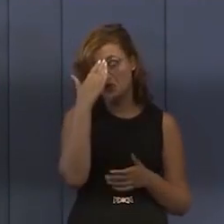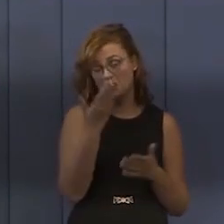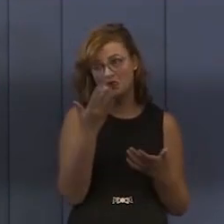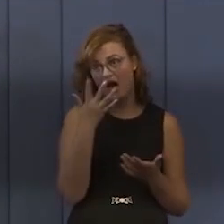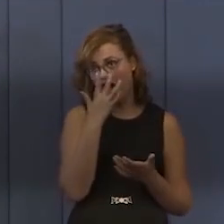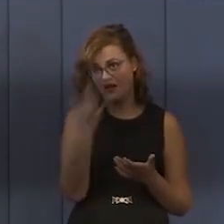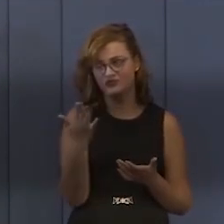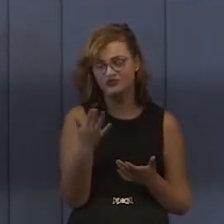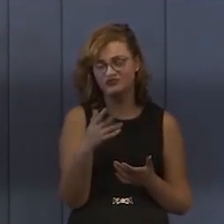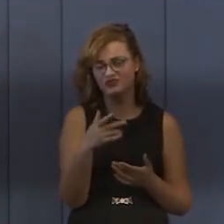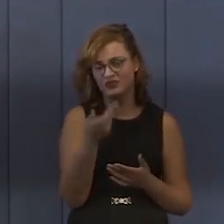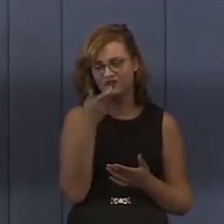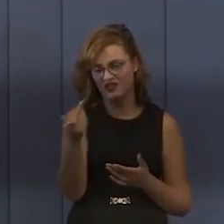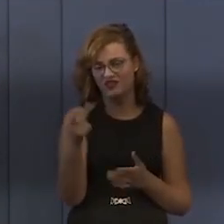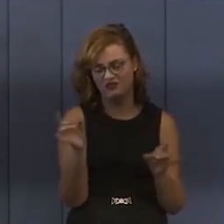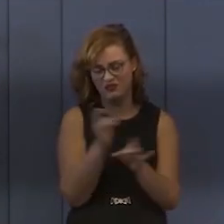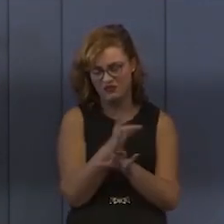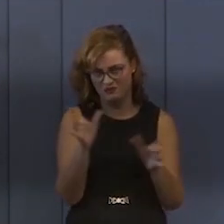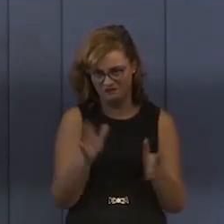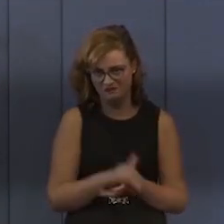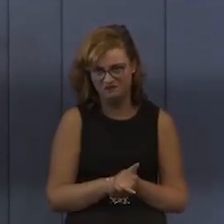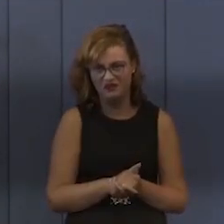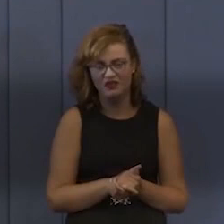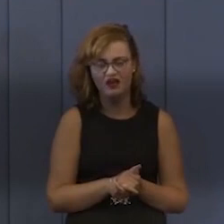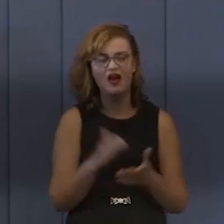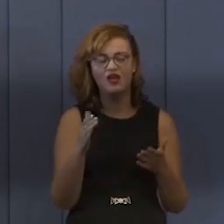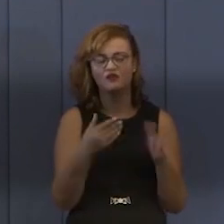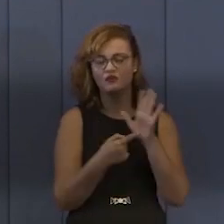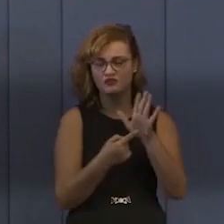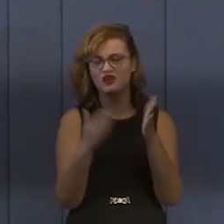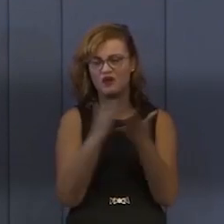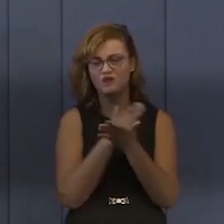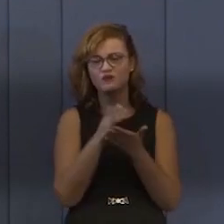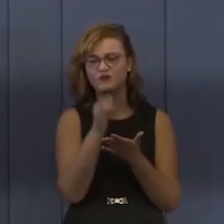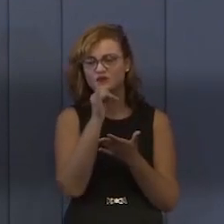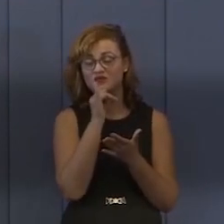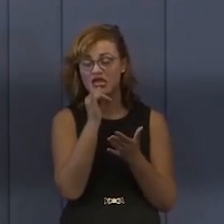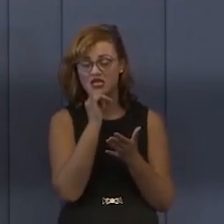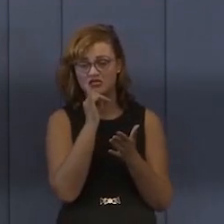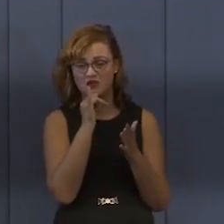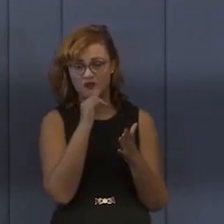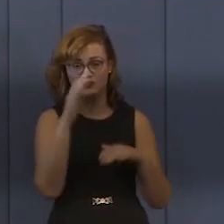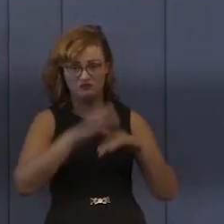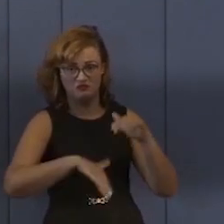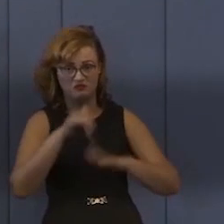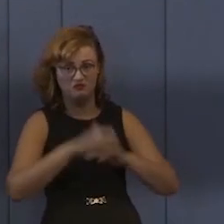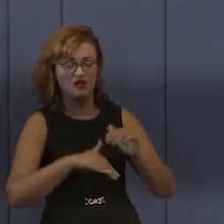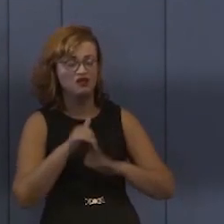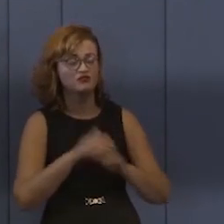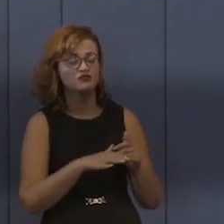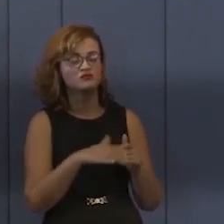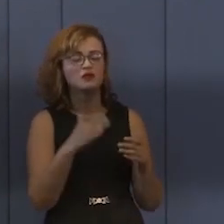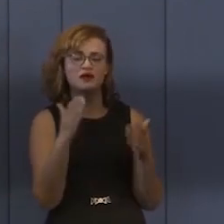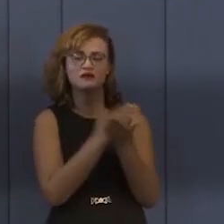Eu acho que o que eu tinha a dizer em breves linhas era mais ou menos isso. Vou trazer alguns exemplos